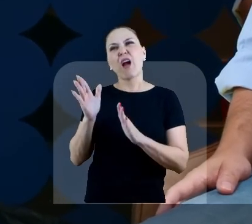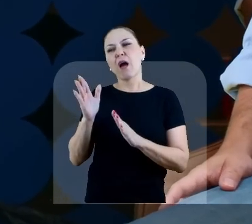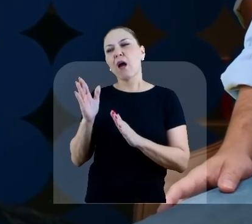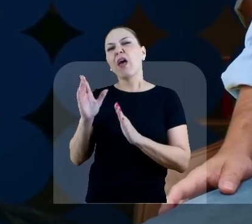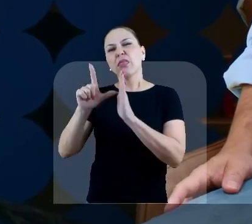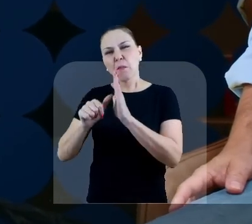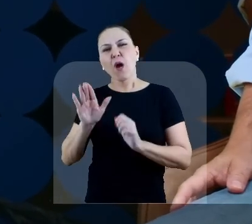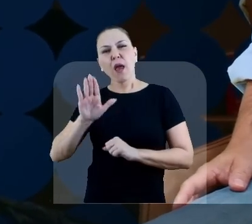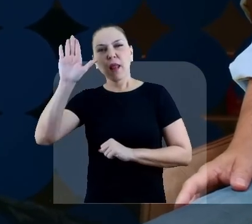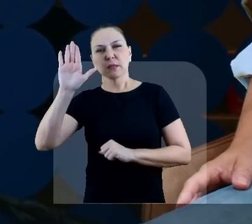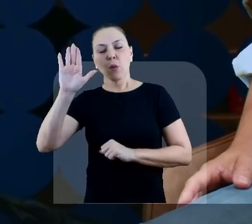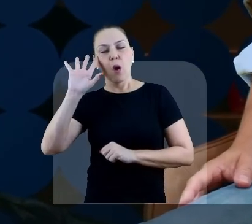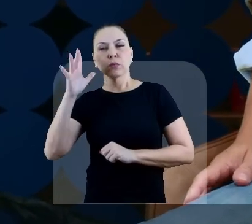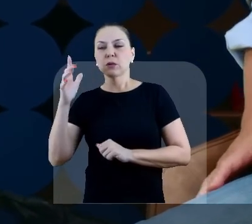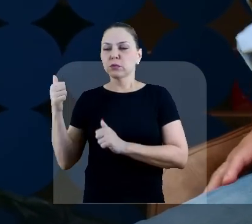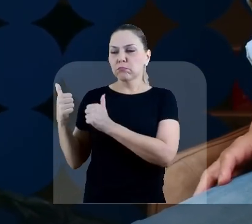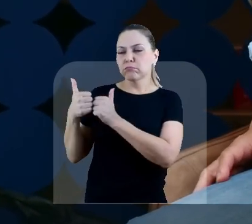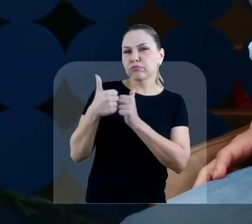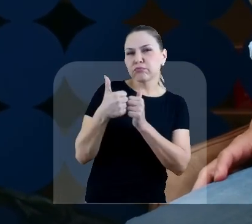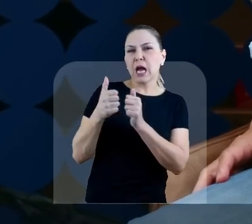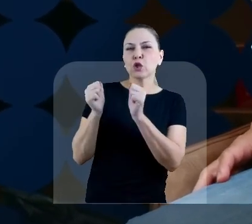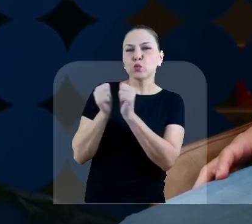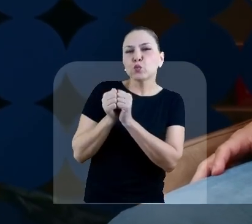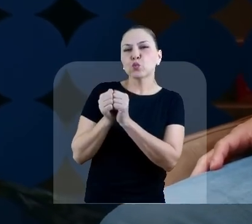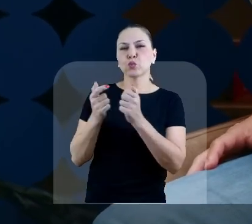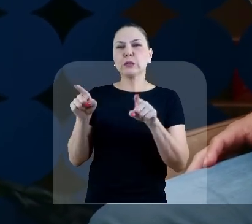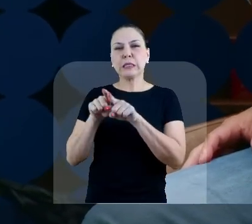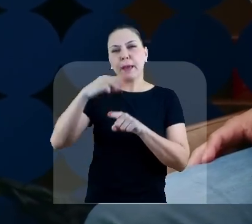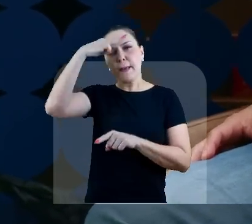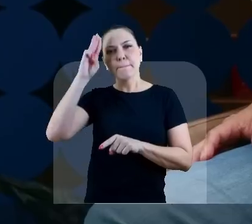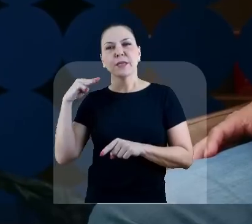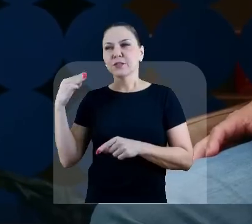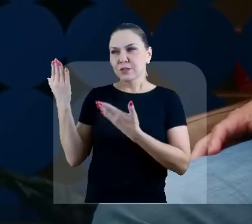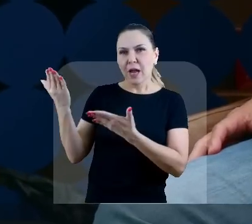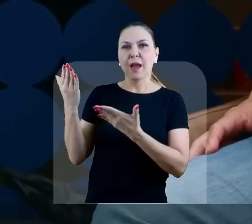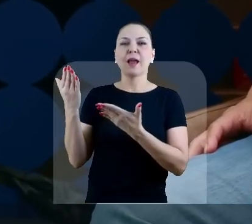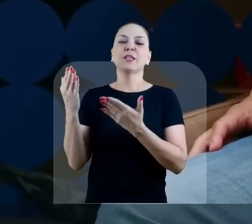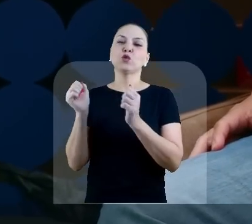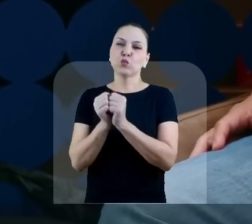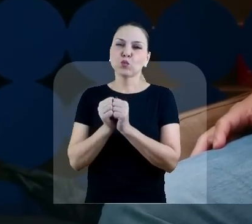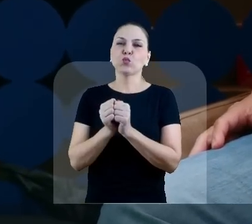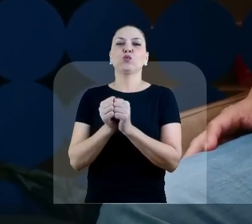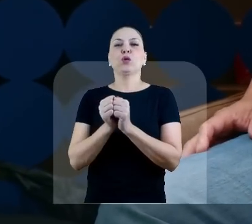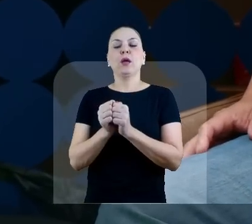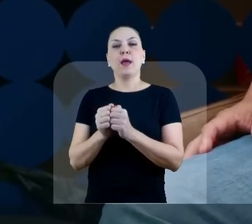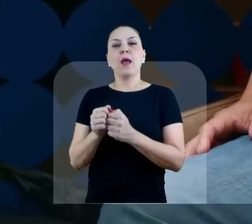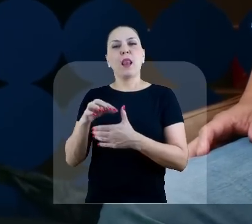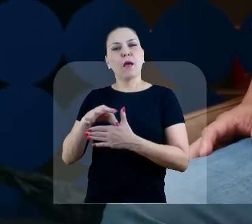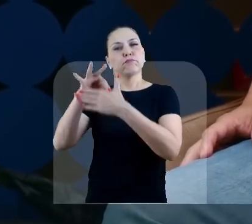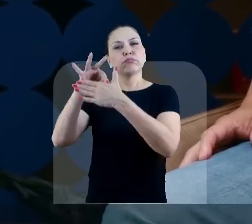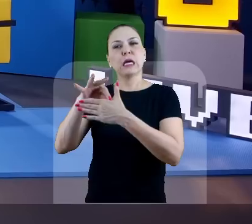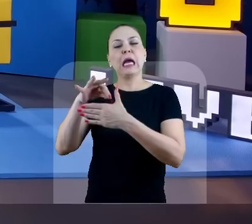depois da eleição, perto da gente, a dona Michele também, a Michele, que está comandando o